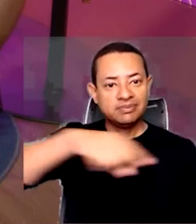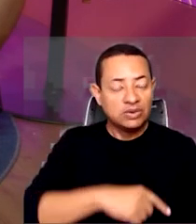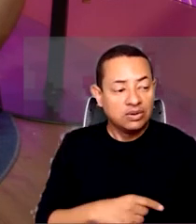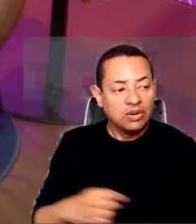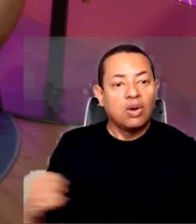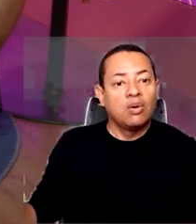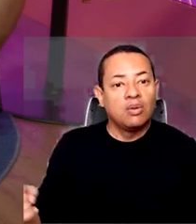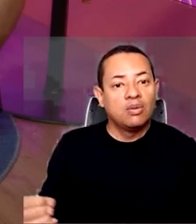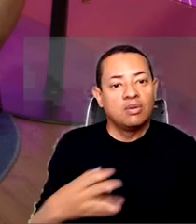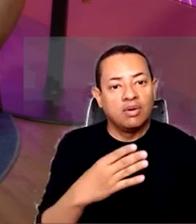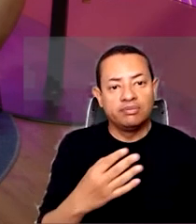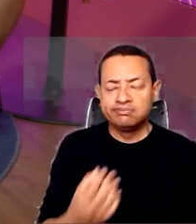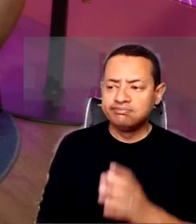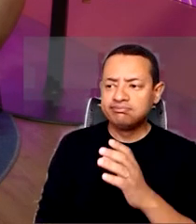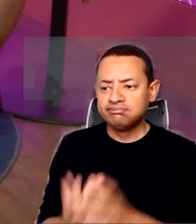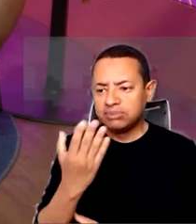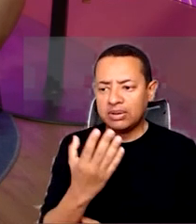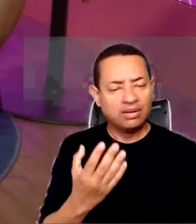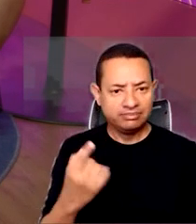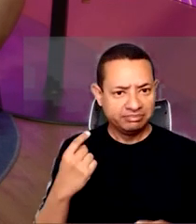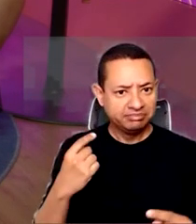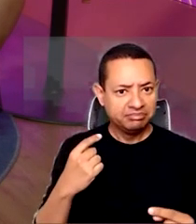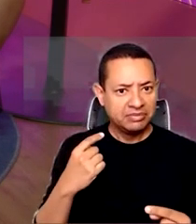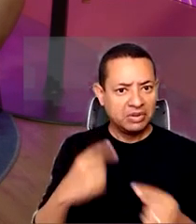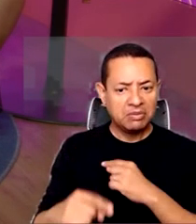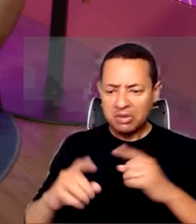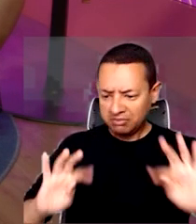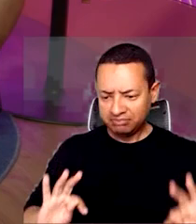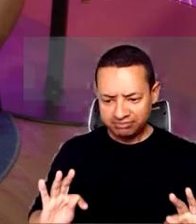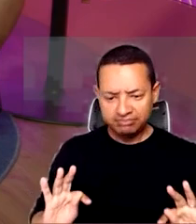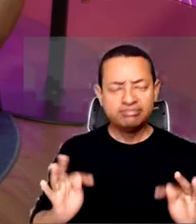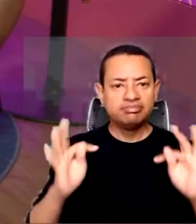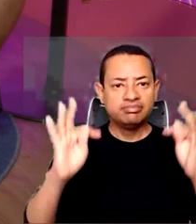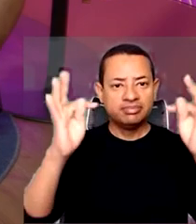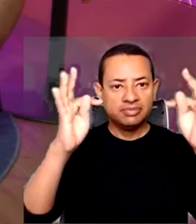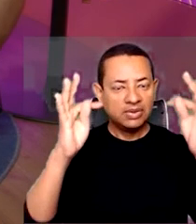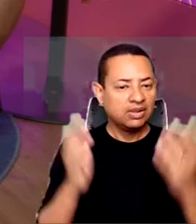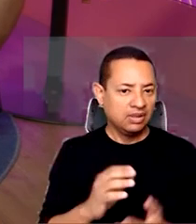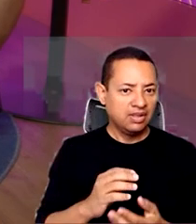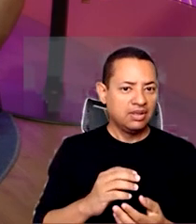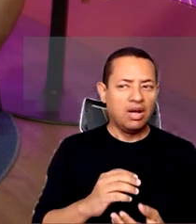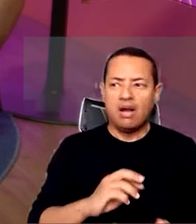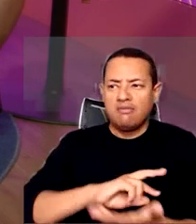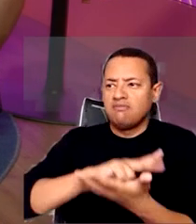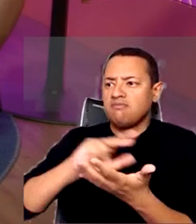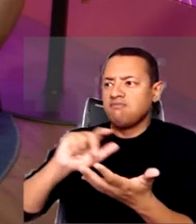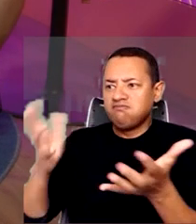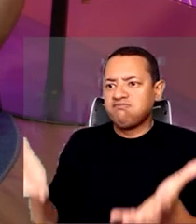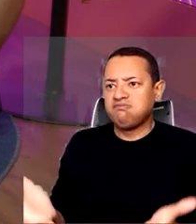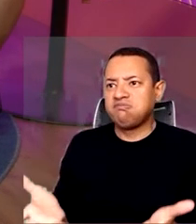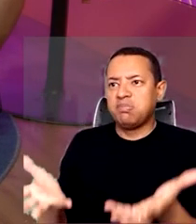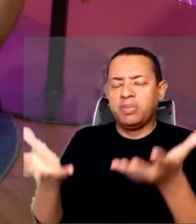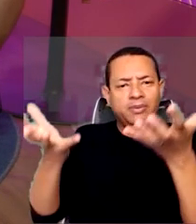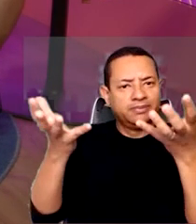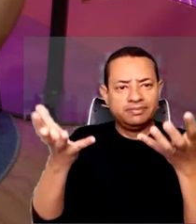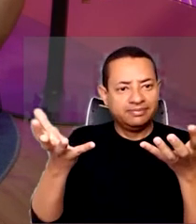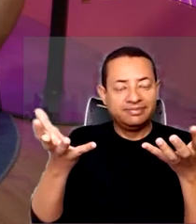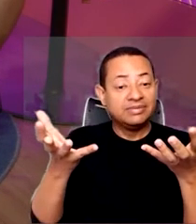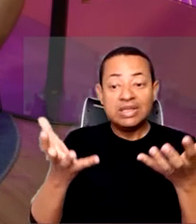que inovação não tem nada a ver com tecnologia com coisas mirabolantes